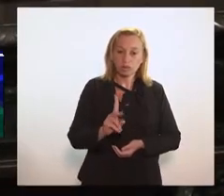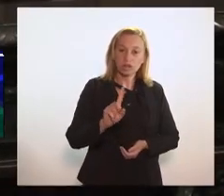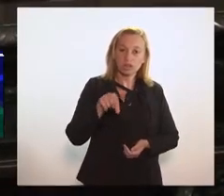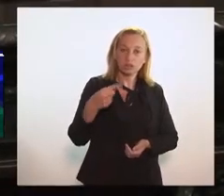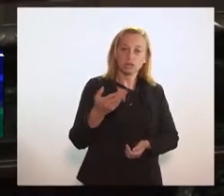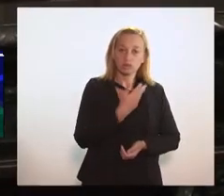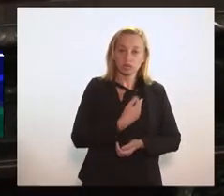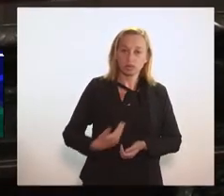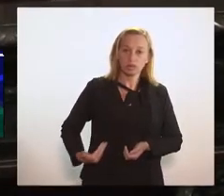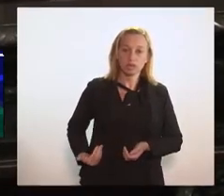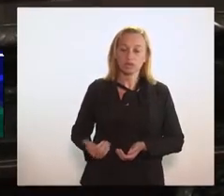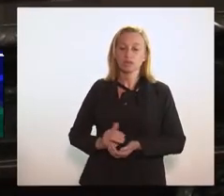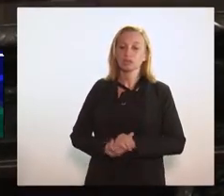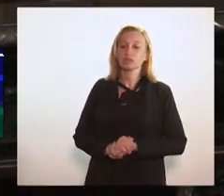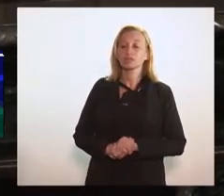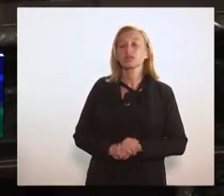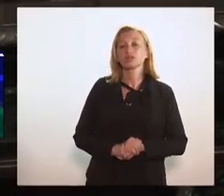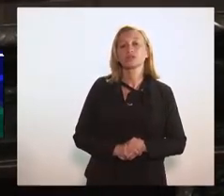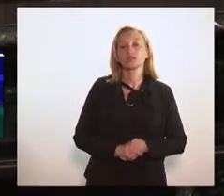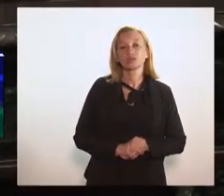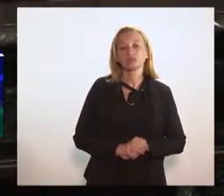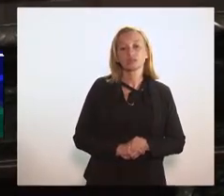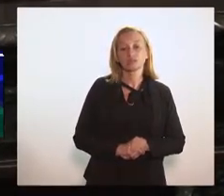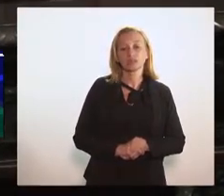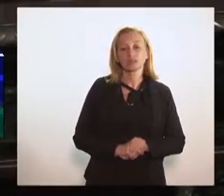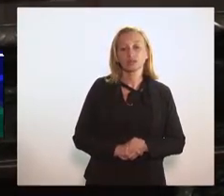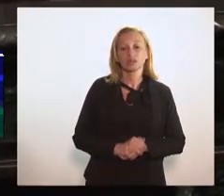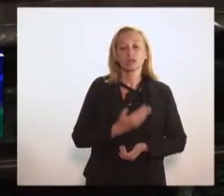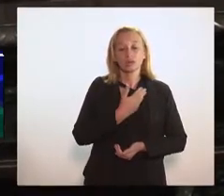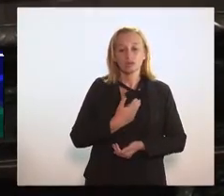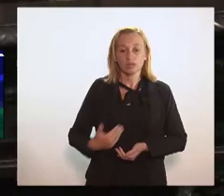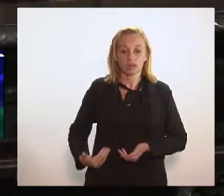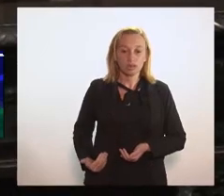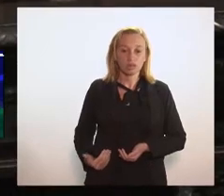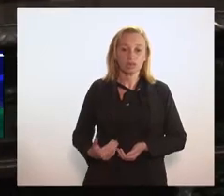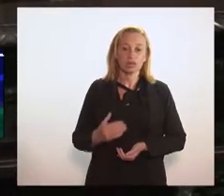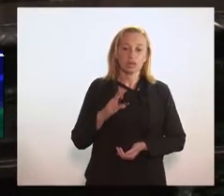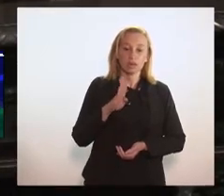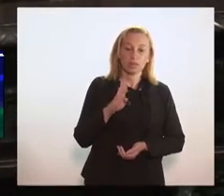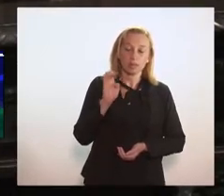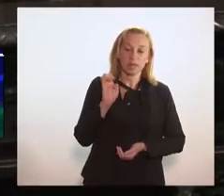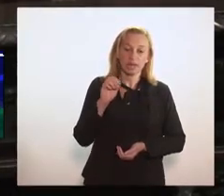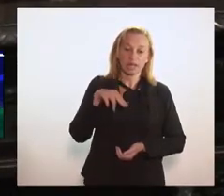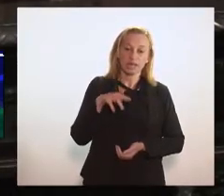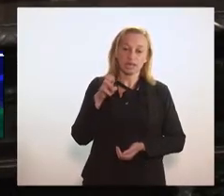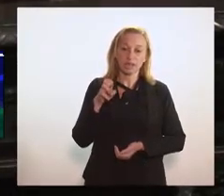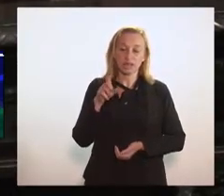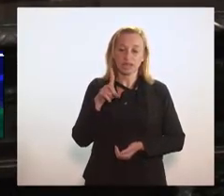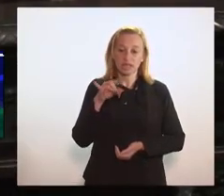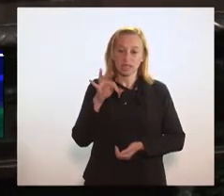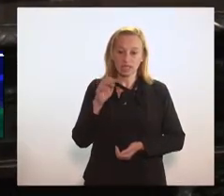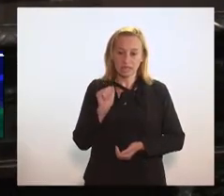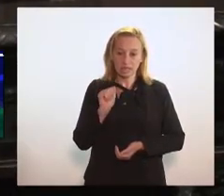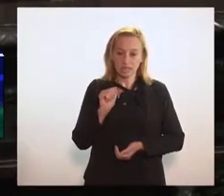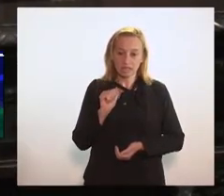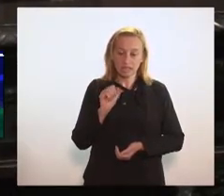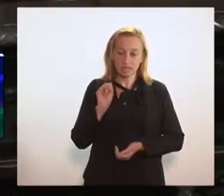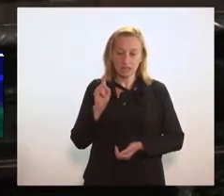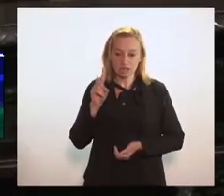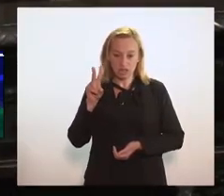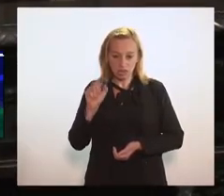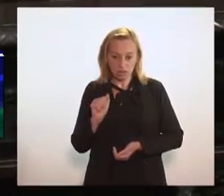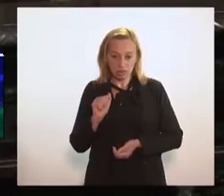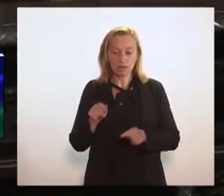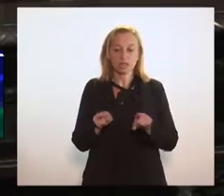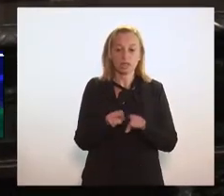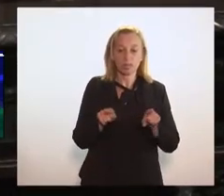governos que o sucederam, da governadora Benedita Silva, governadora